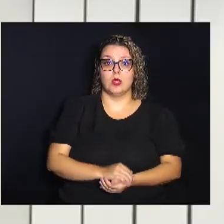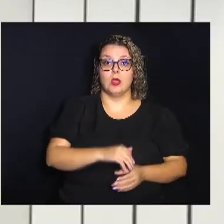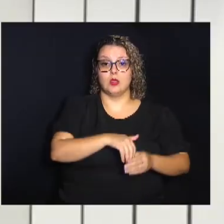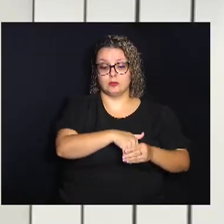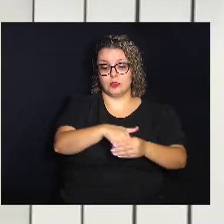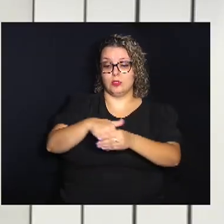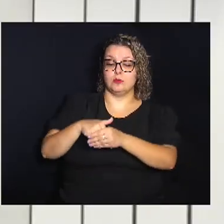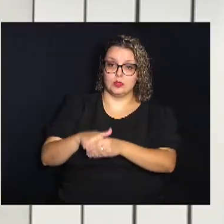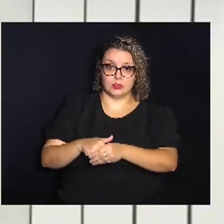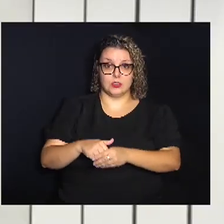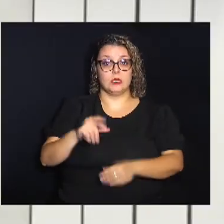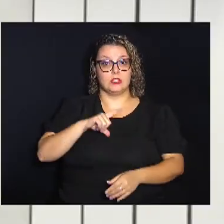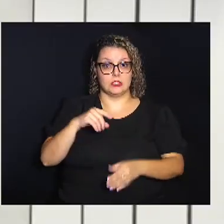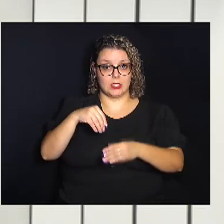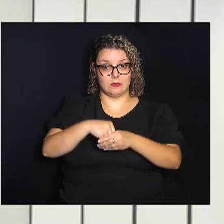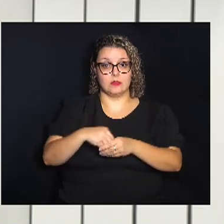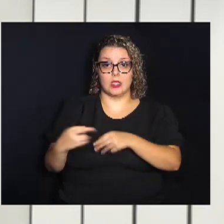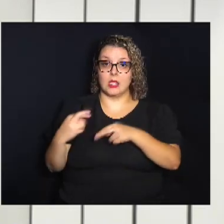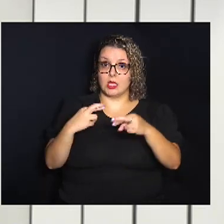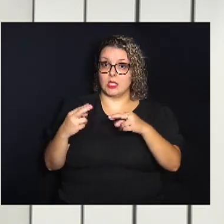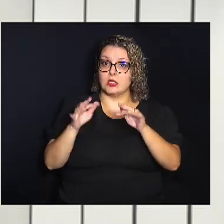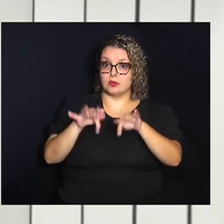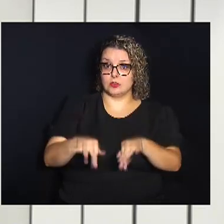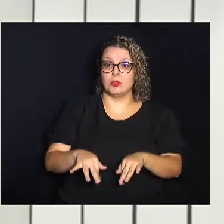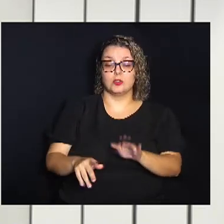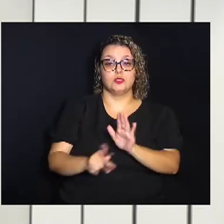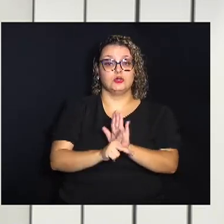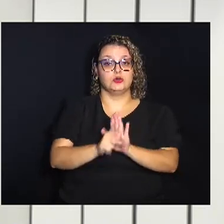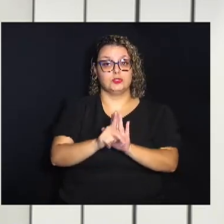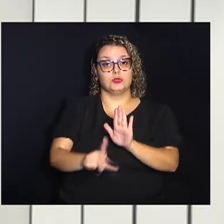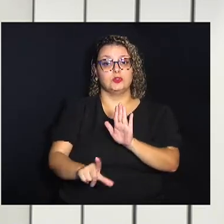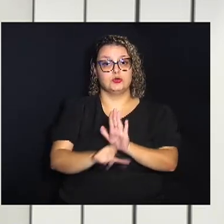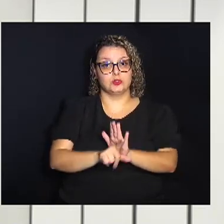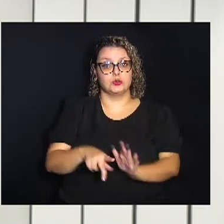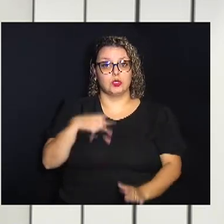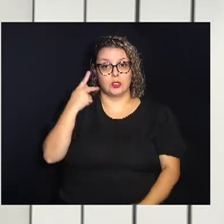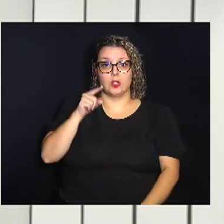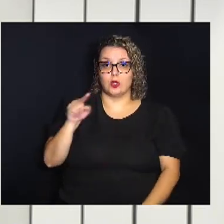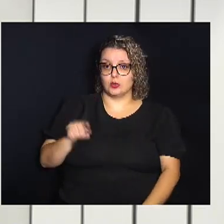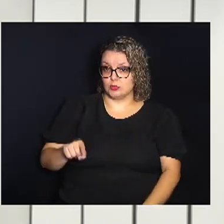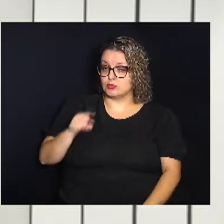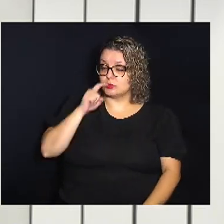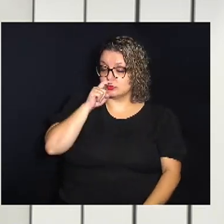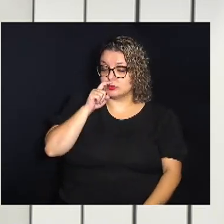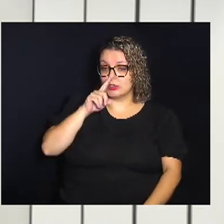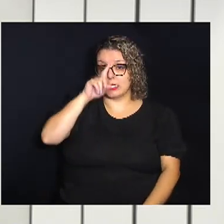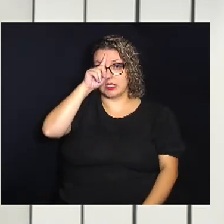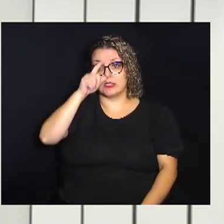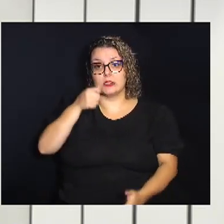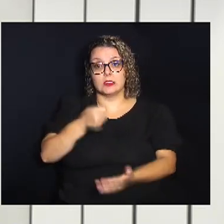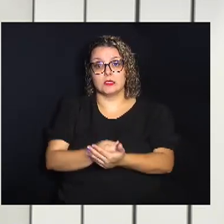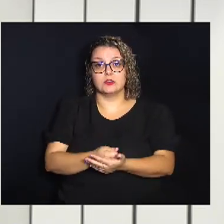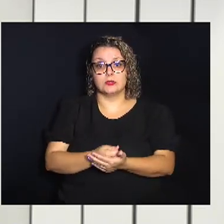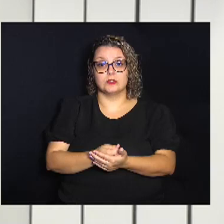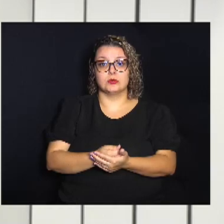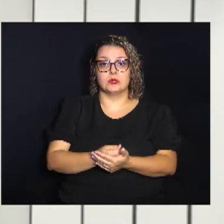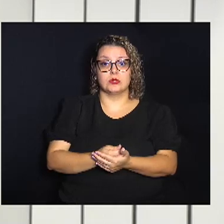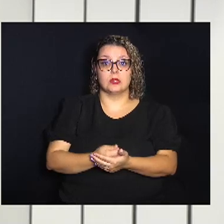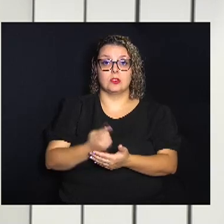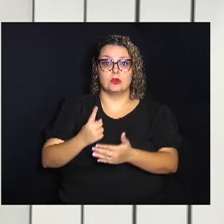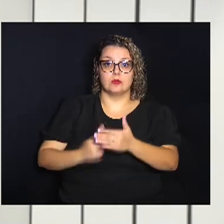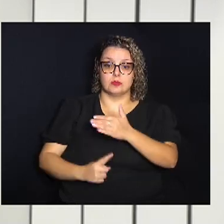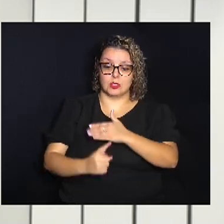votações previstas em análise final está o projeto de lei do vereador Zé Carlos, que determina o fornecimento de